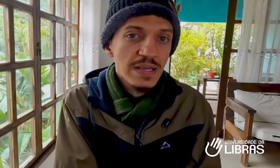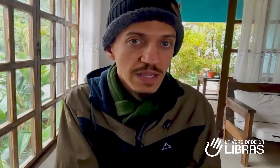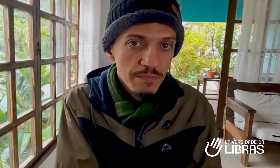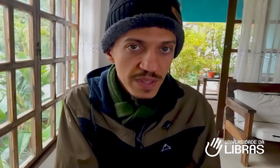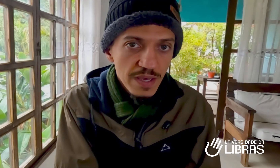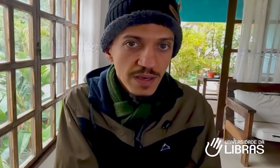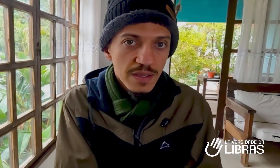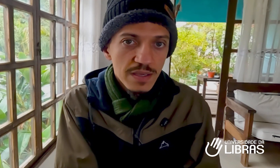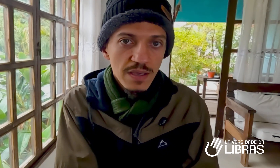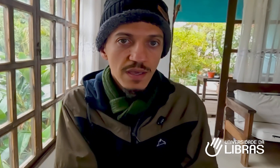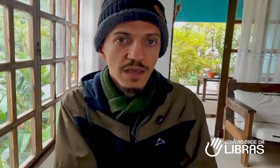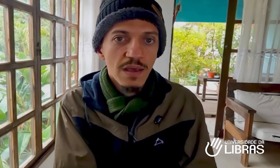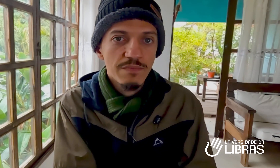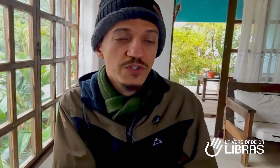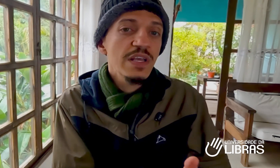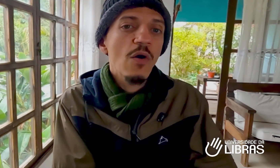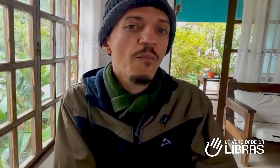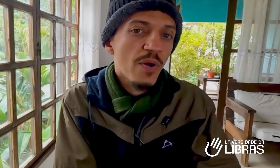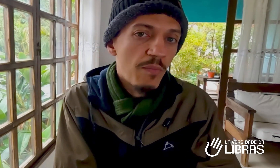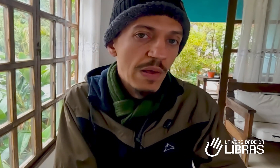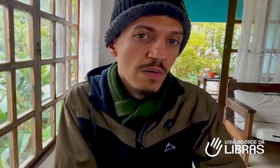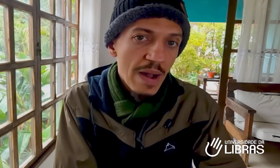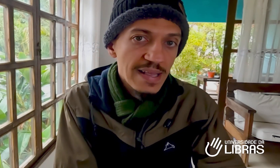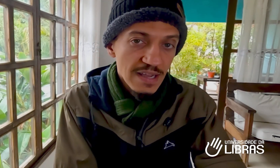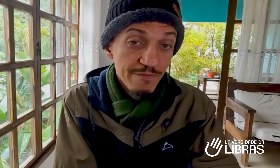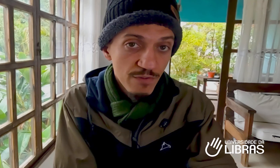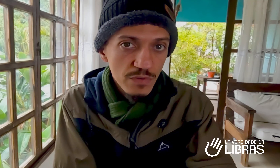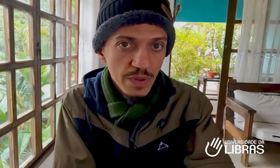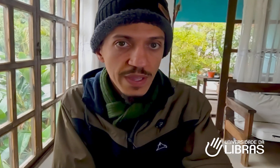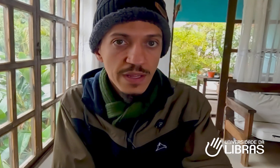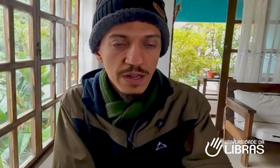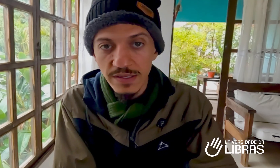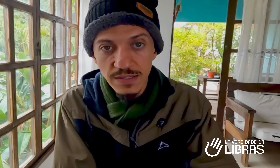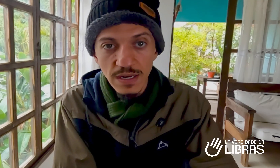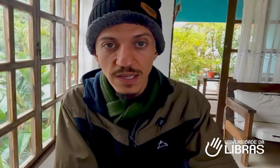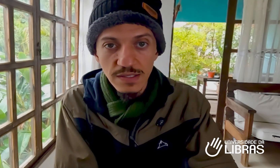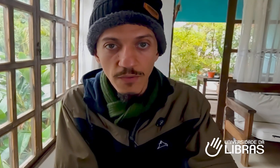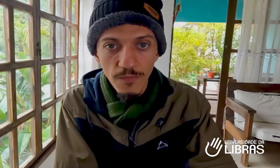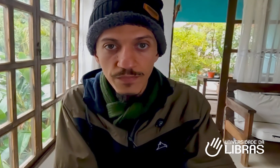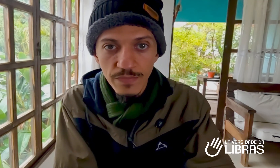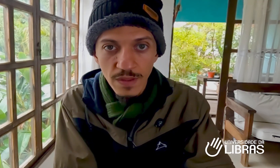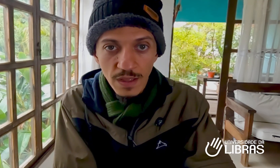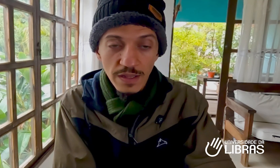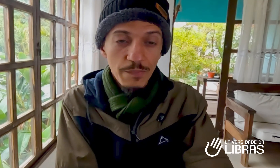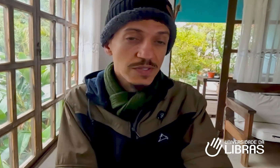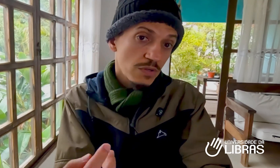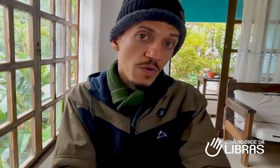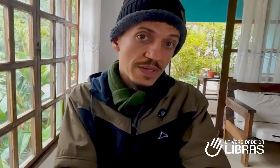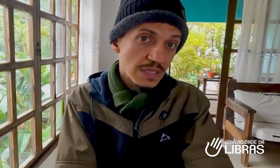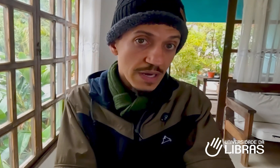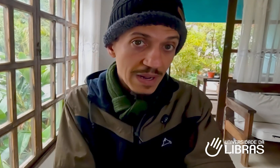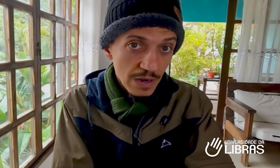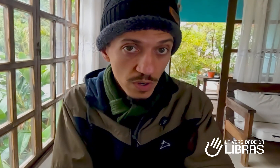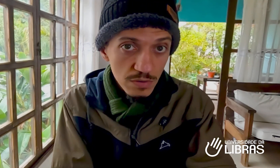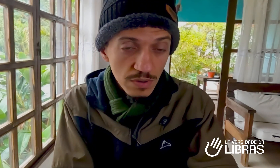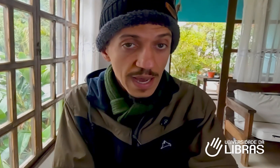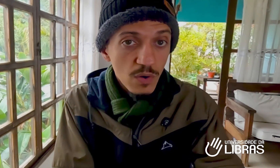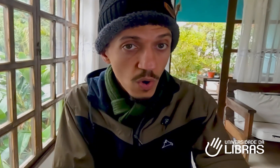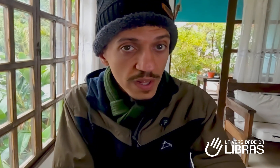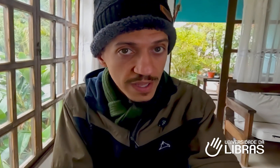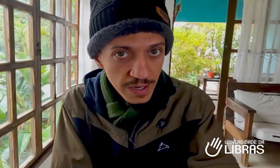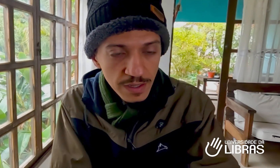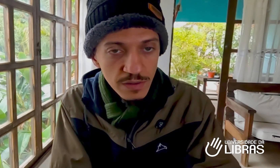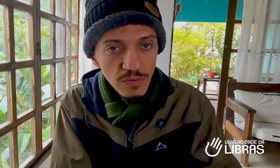não percebia que tinha um problema mais a fundo ainda na minha sinalização. Depois, quando eu comecei a trabalhar no outro